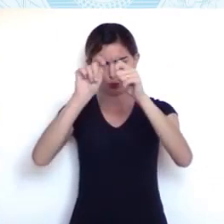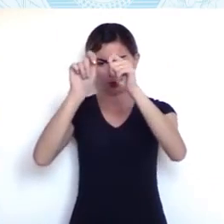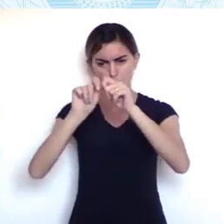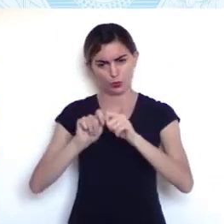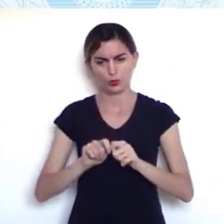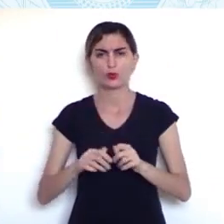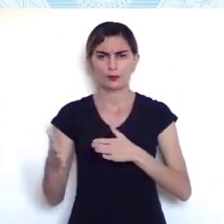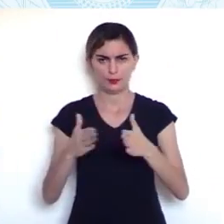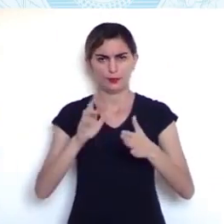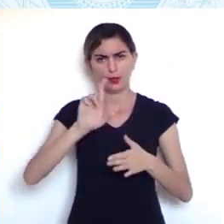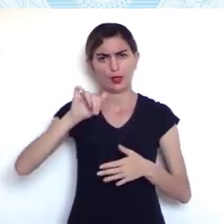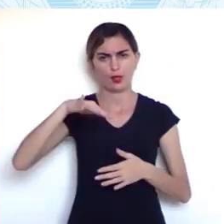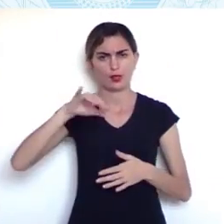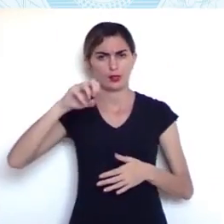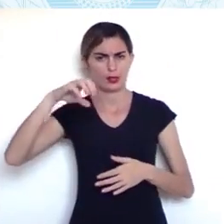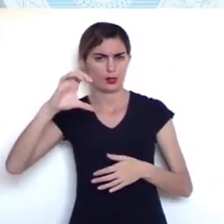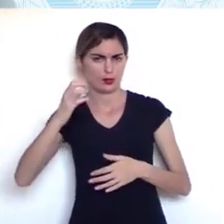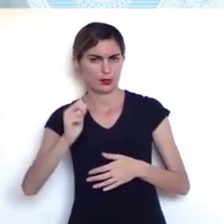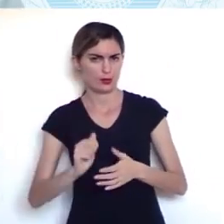Porque